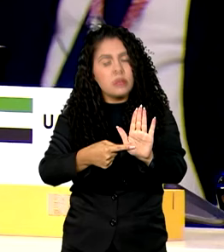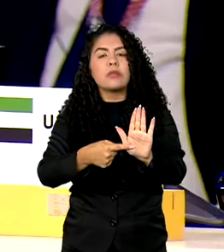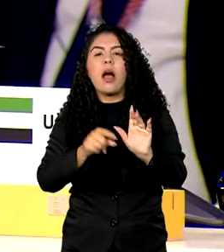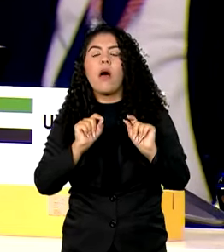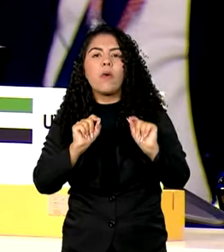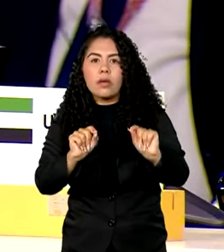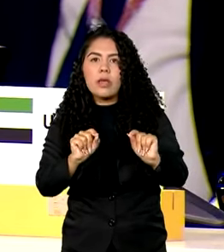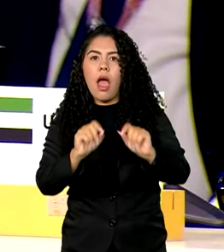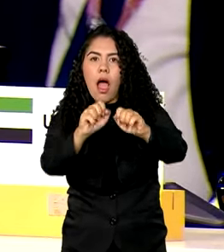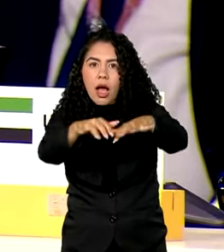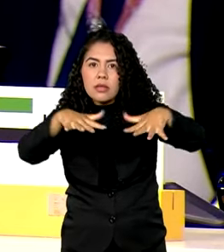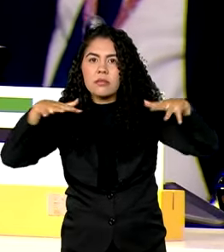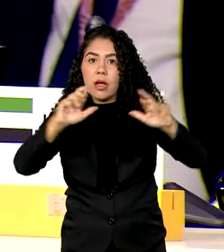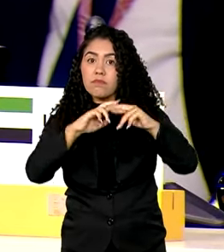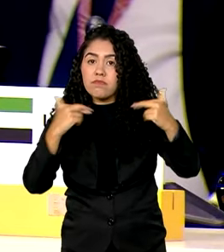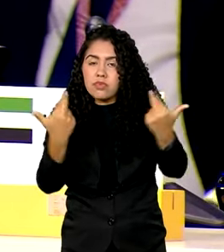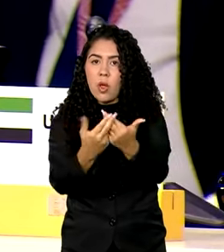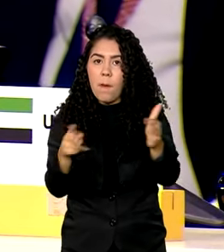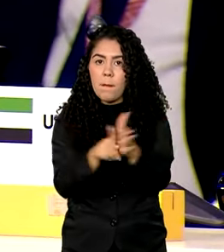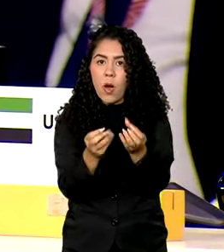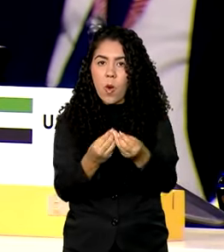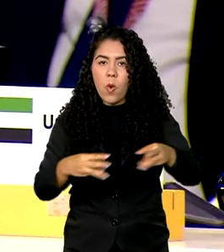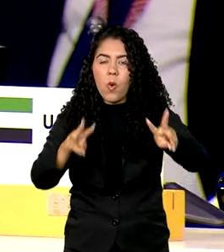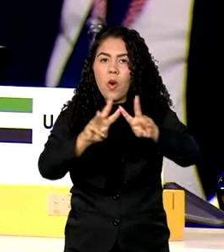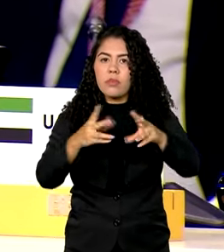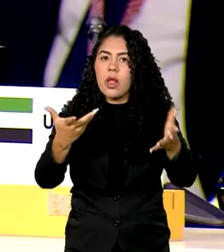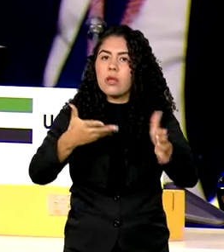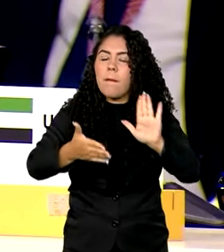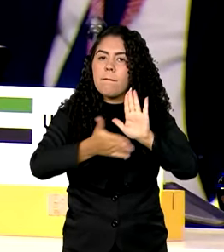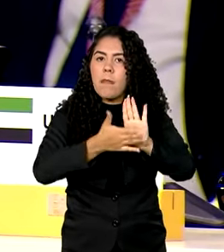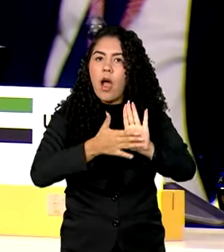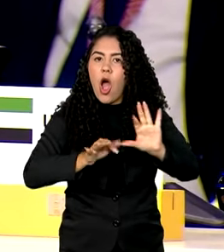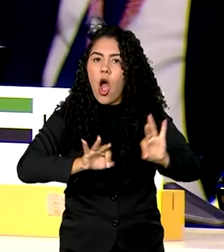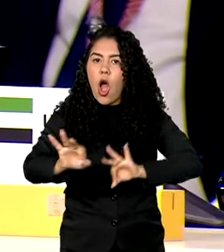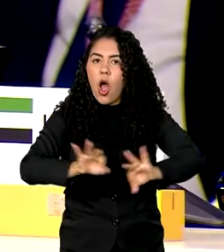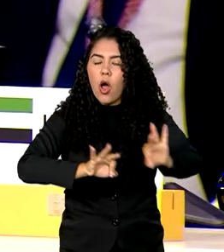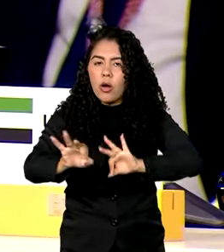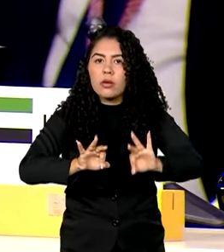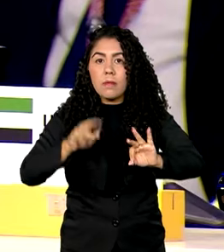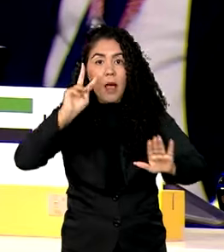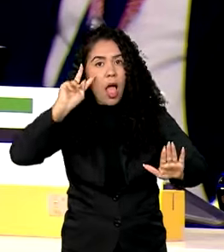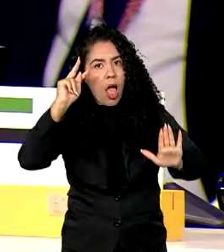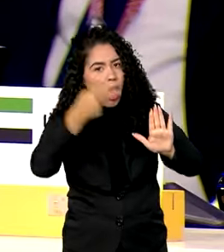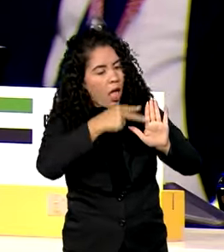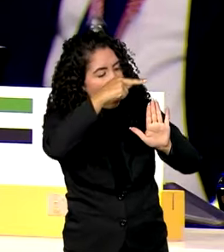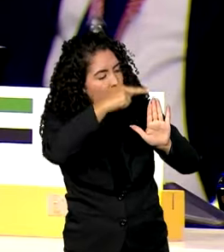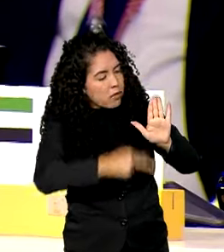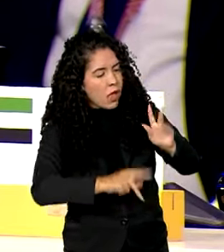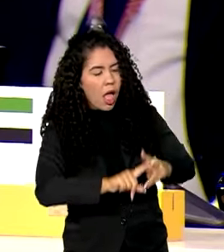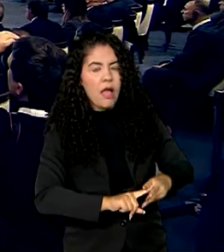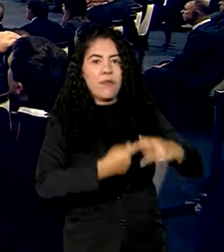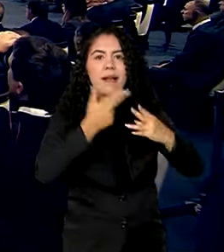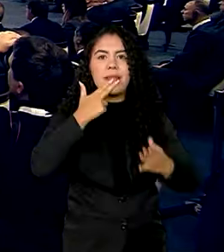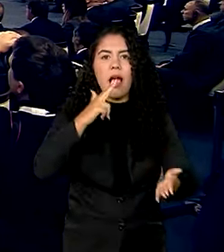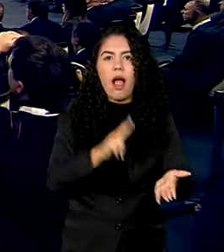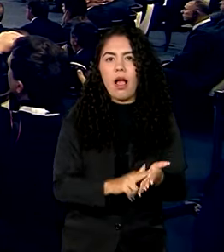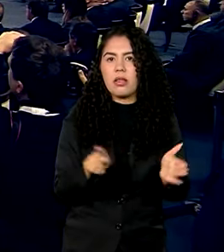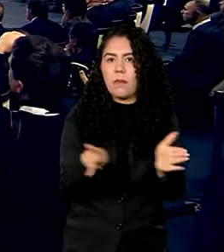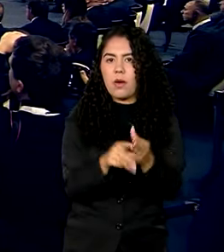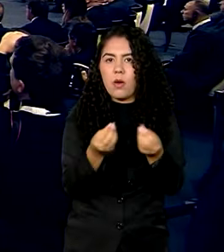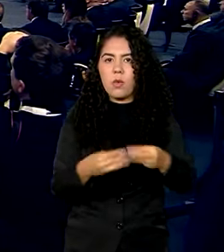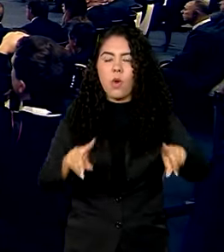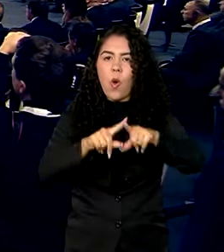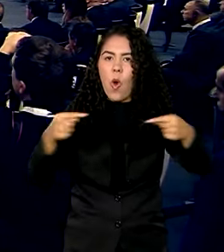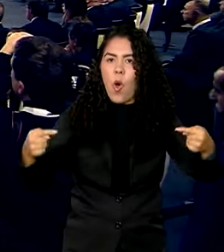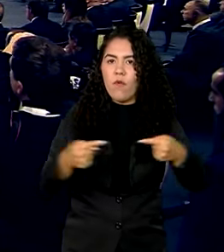ONU proposta de convocação de uma conferência de revisão da Carta das Nações Unidas com base no seu